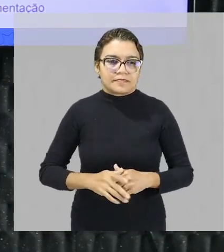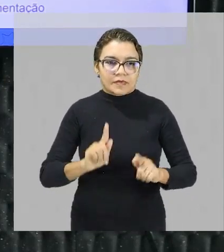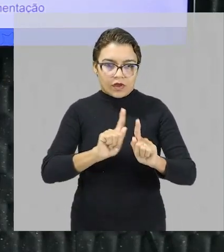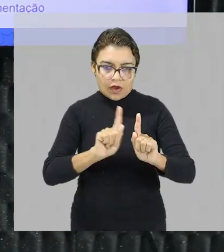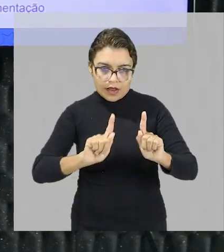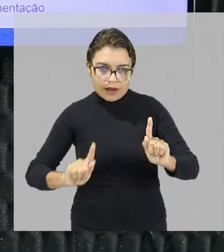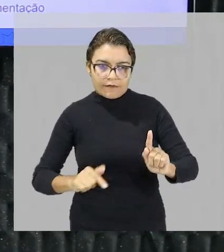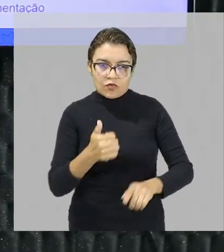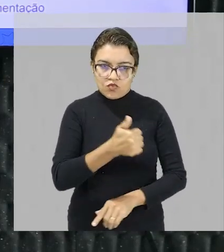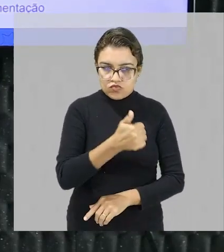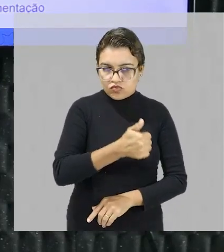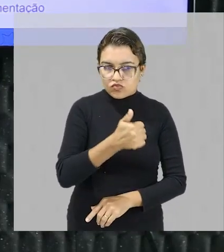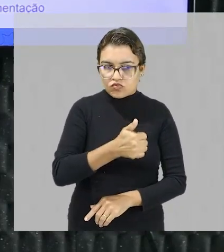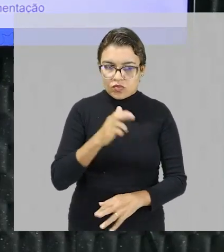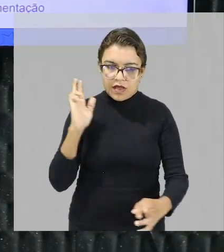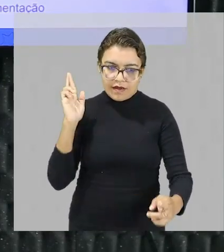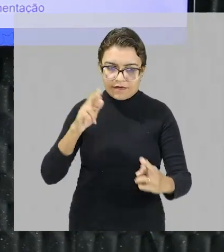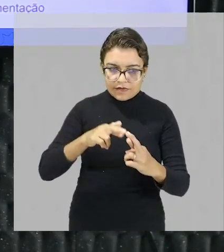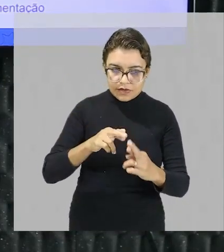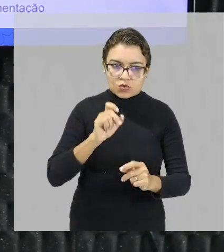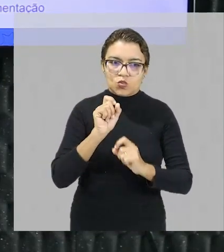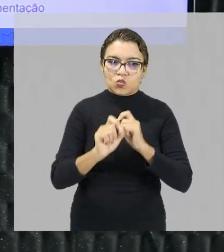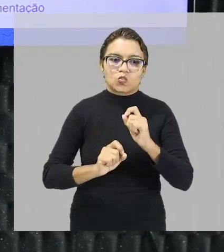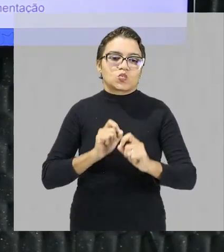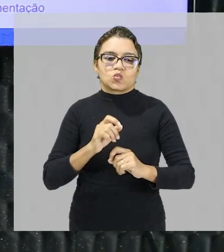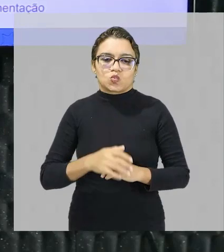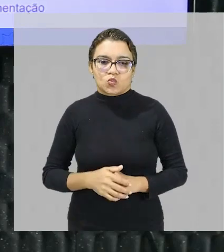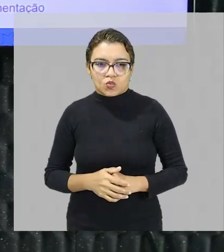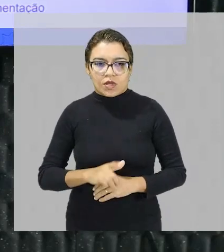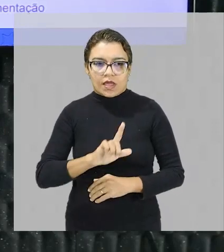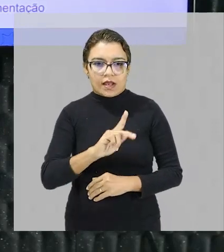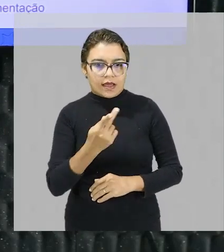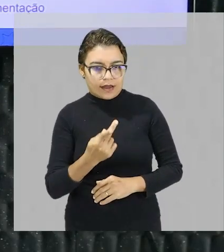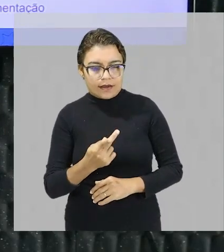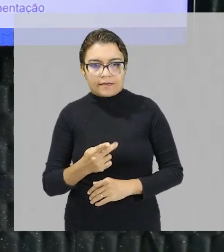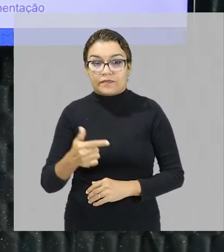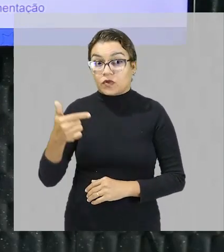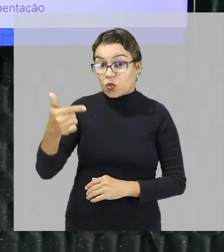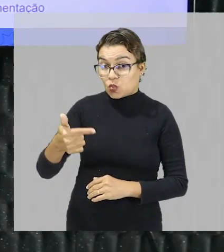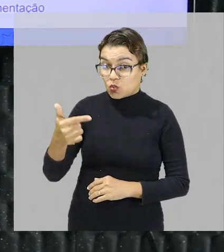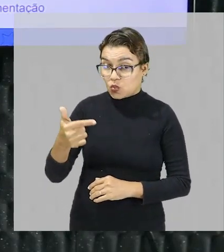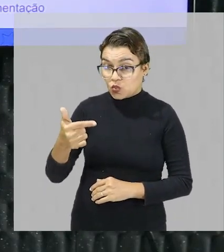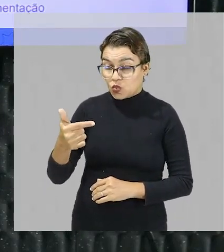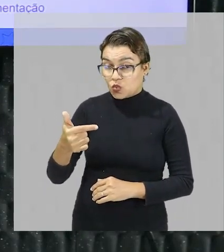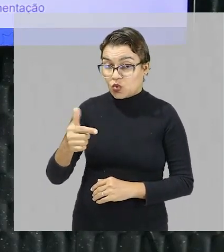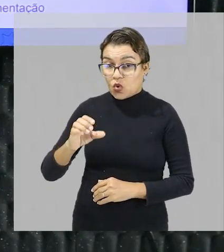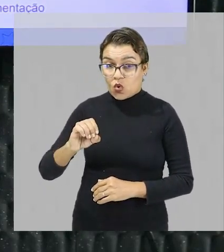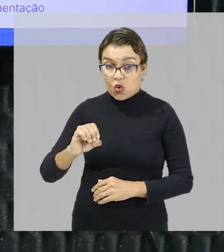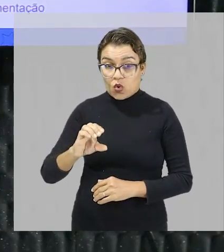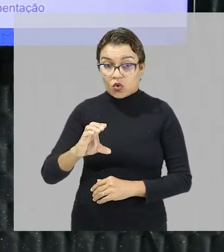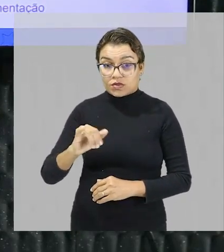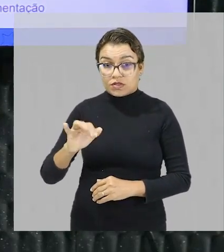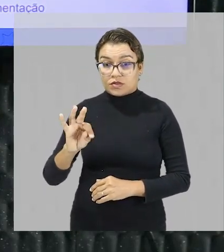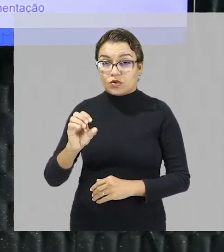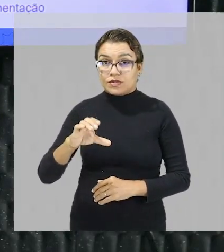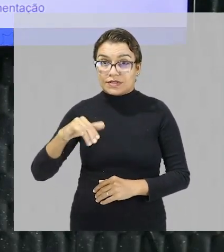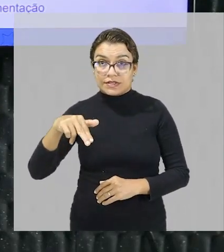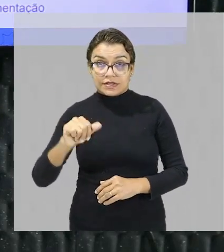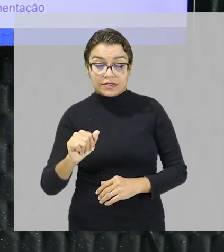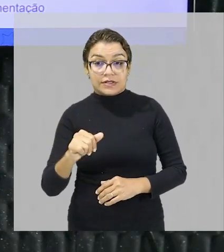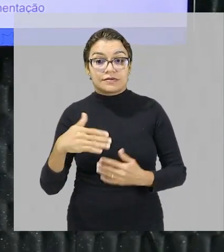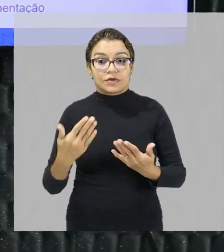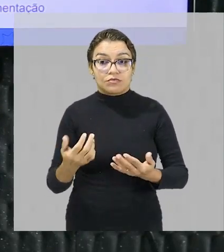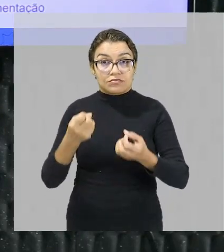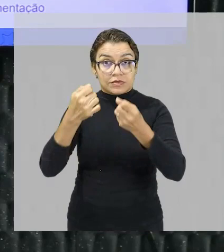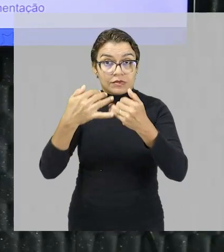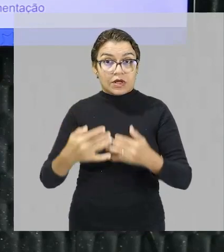gráfico 1 referir-se aos níveis de LH e o gráfico 2 aos níveis de ocitocina, aí ele está